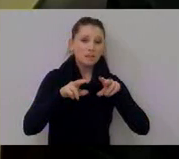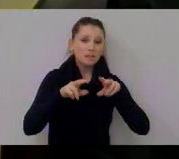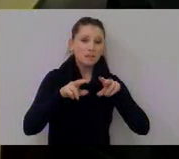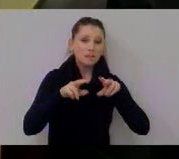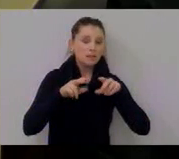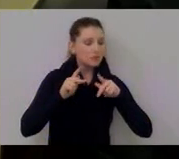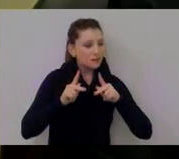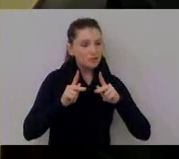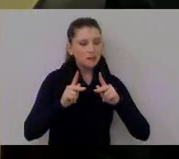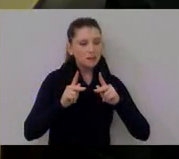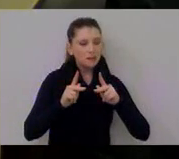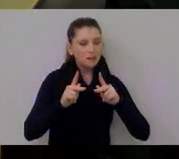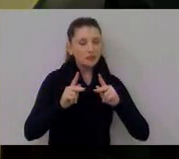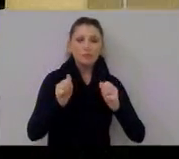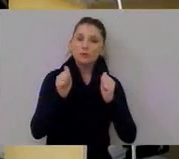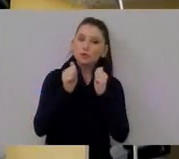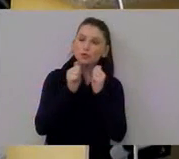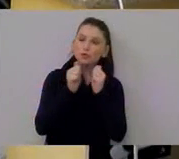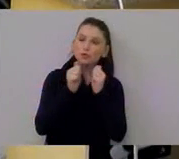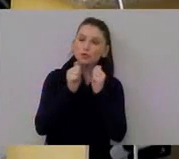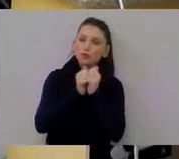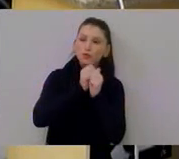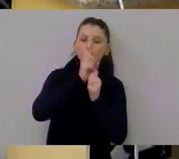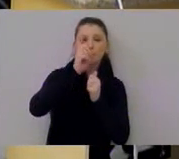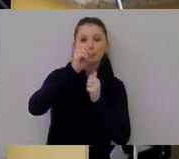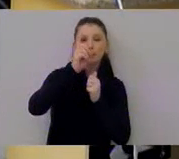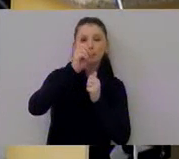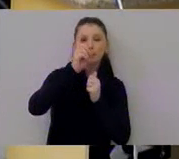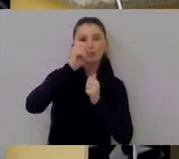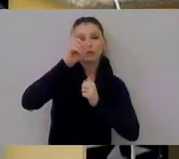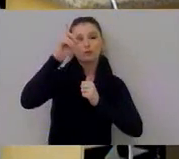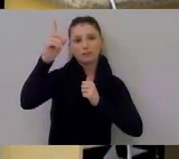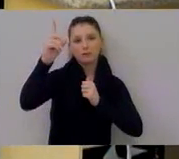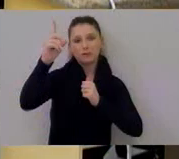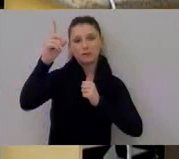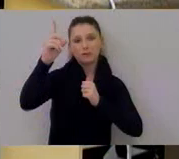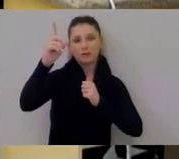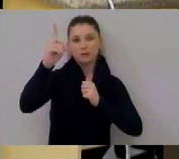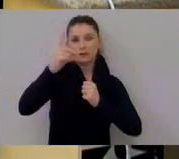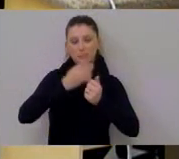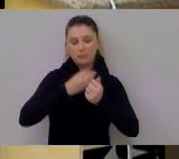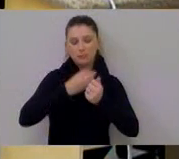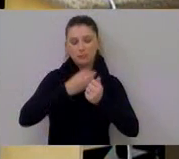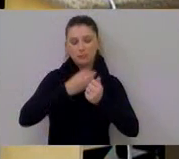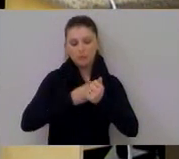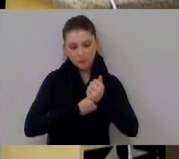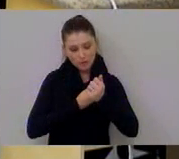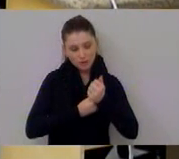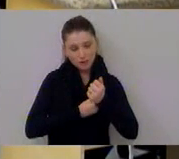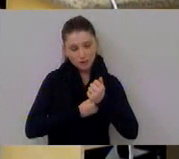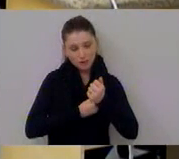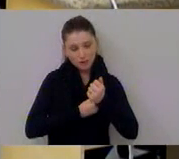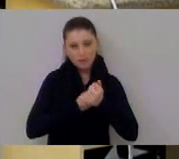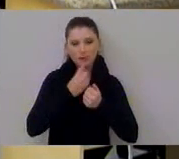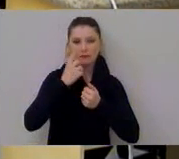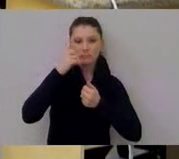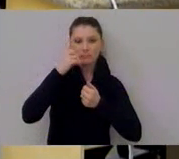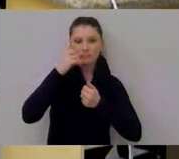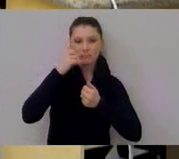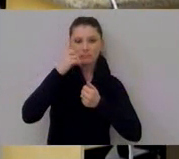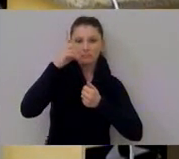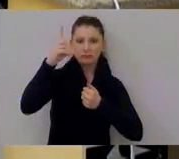que acompanhado da presença de Deus, os anime a trabalhar pelo